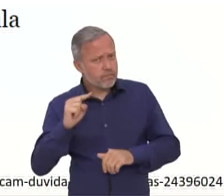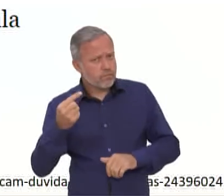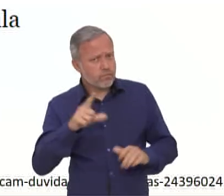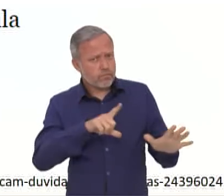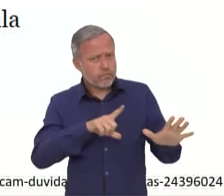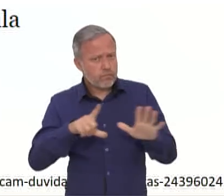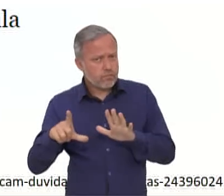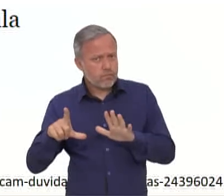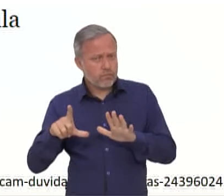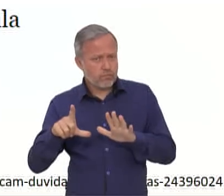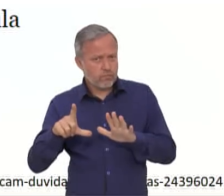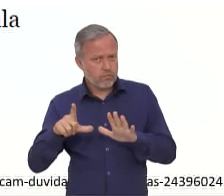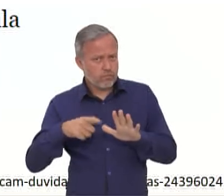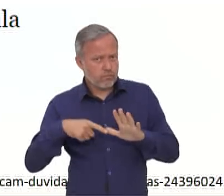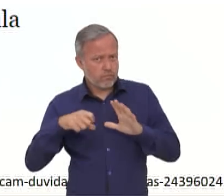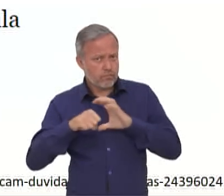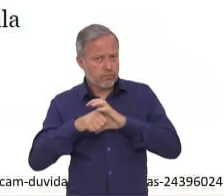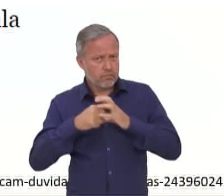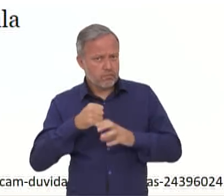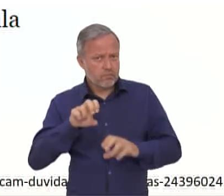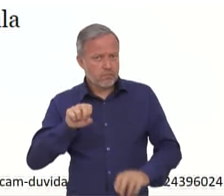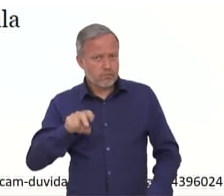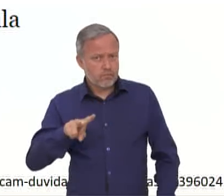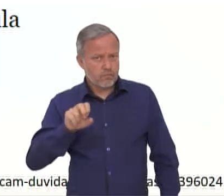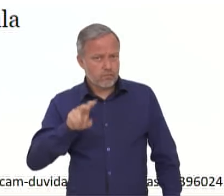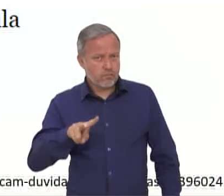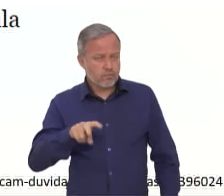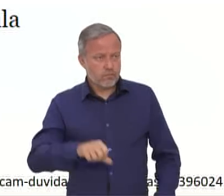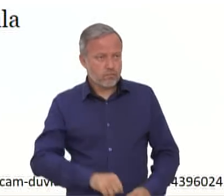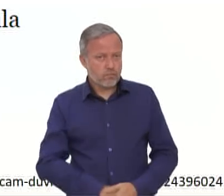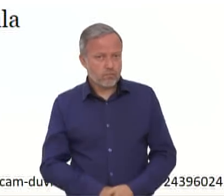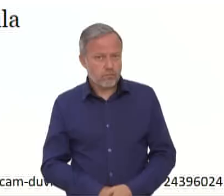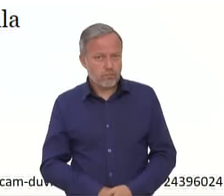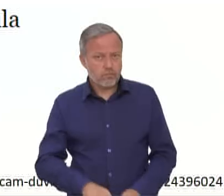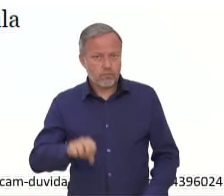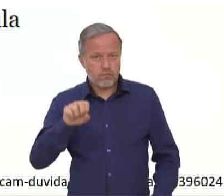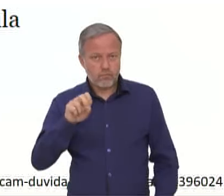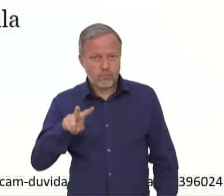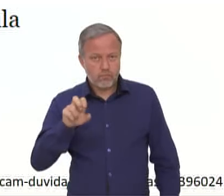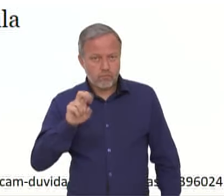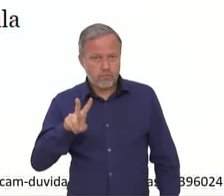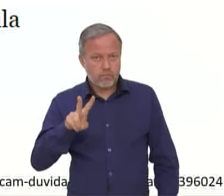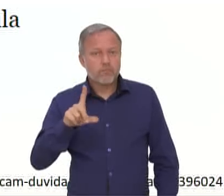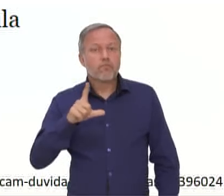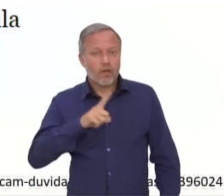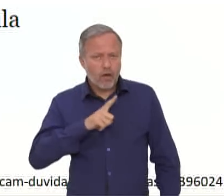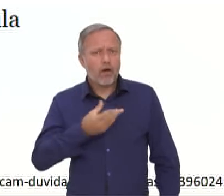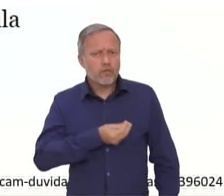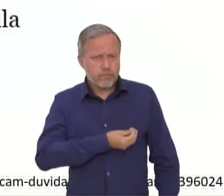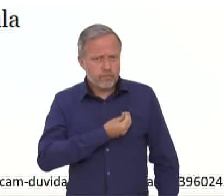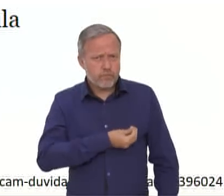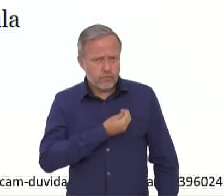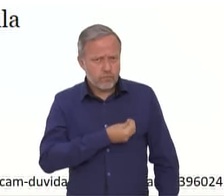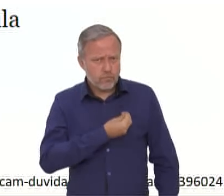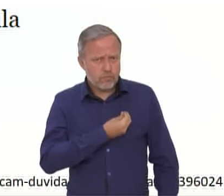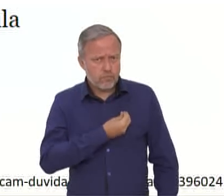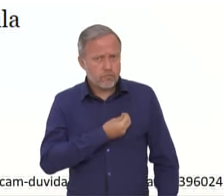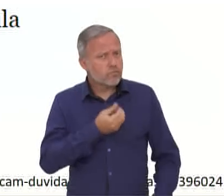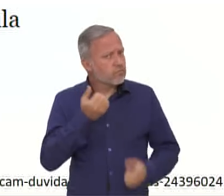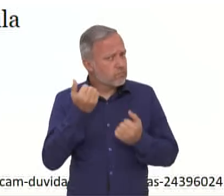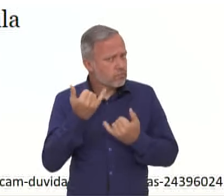semana em relação ao vírus é a pergunta: vírus pode ser considerado um ser vivo?